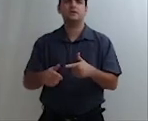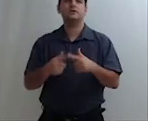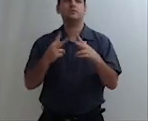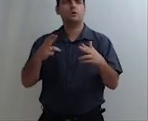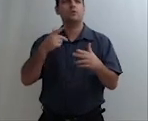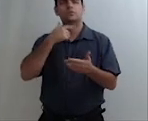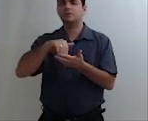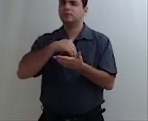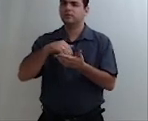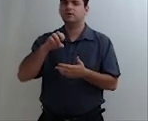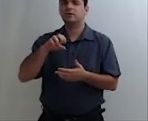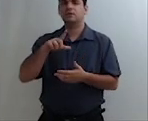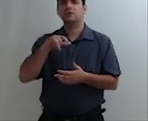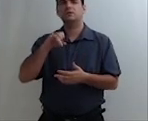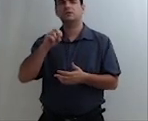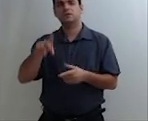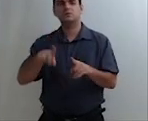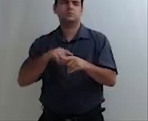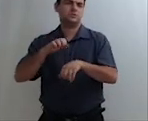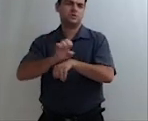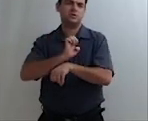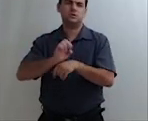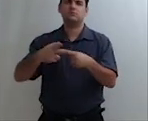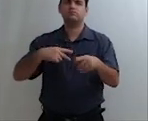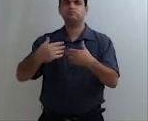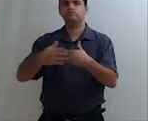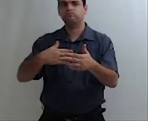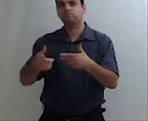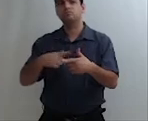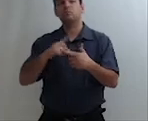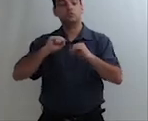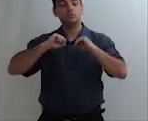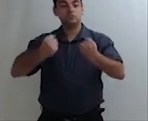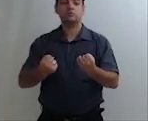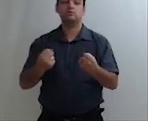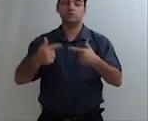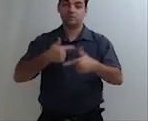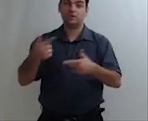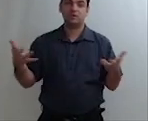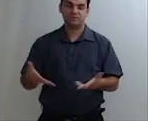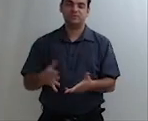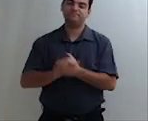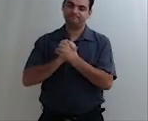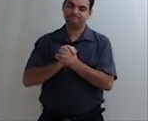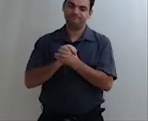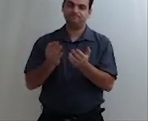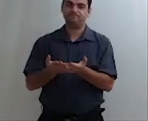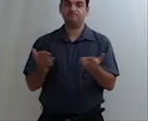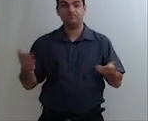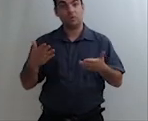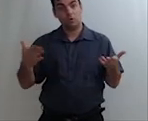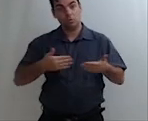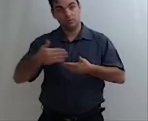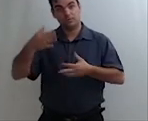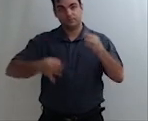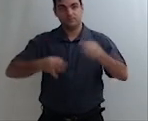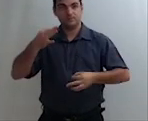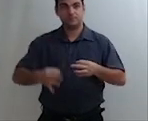advogados Estagiários todos que estão acompanhando a sessão vamos começar o